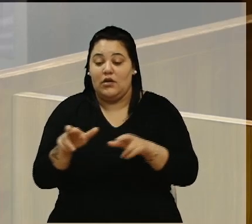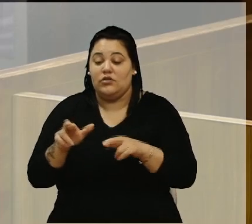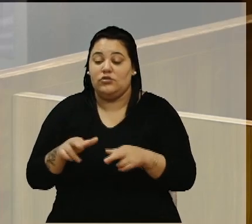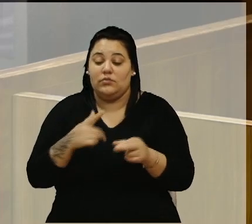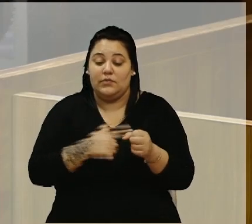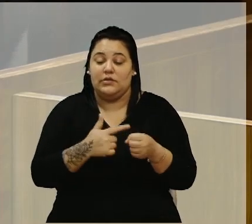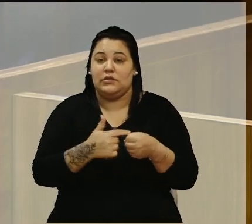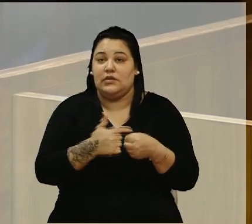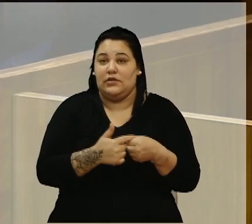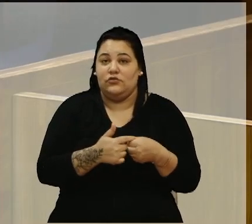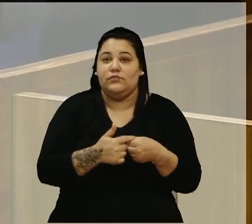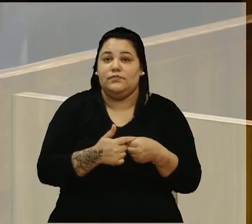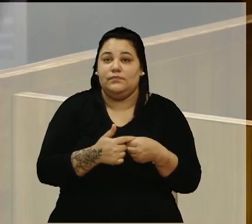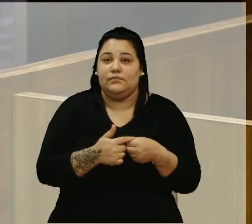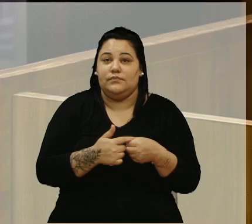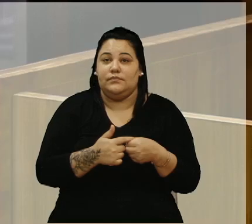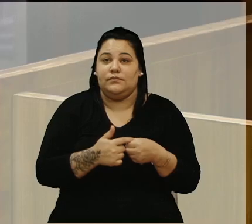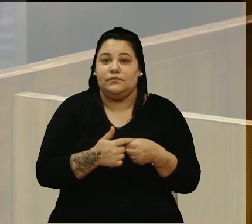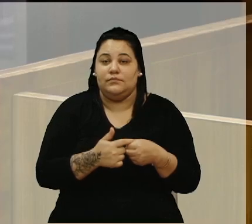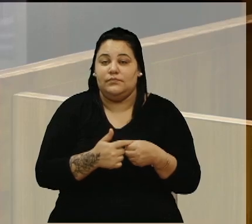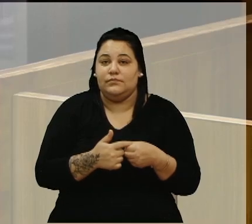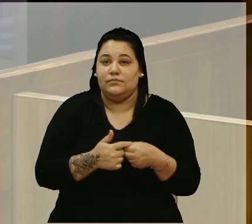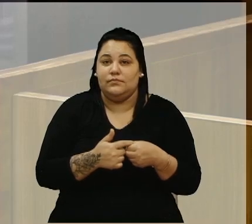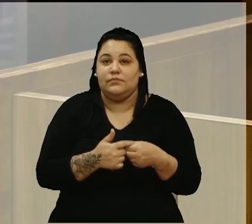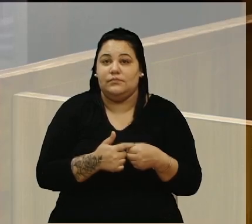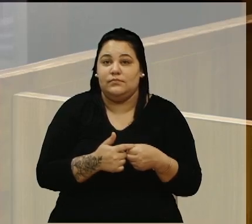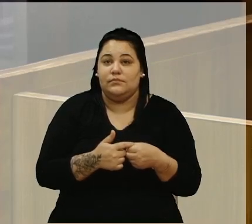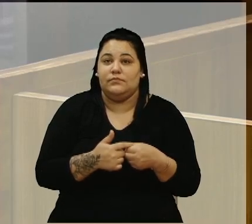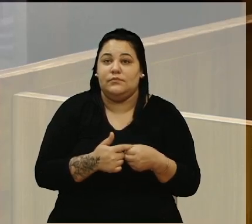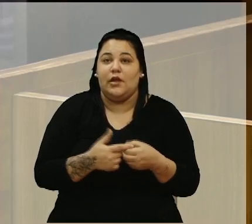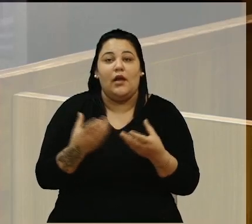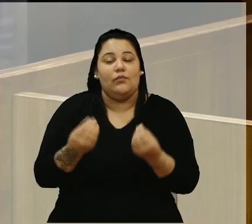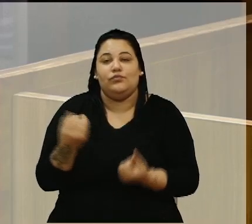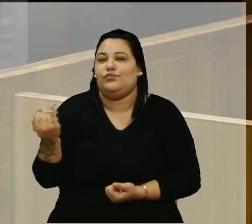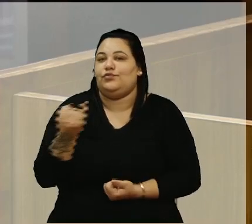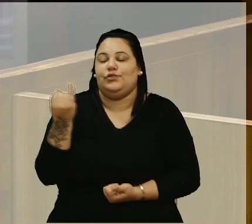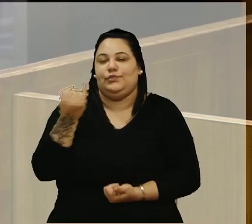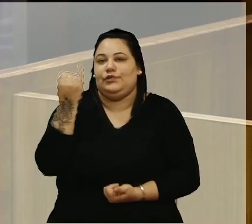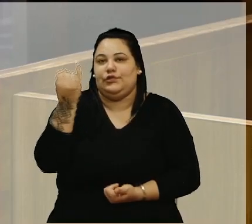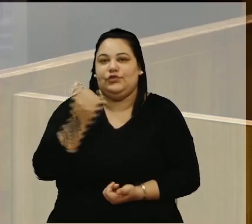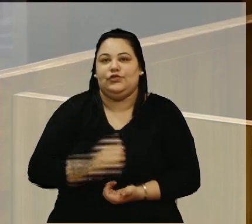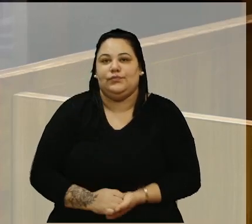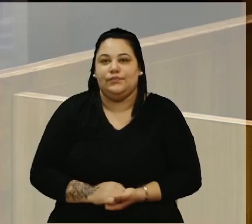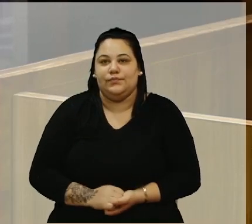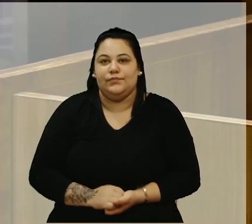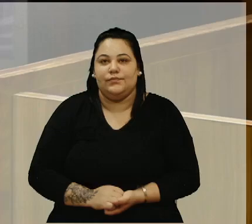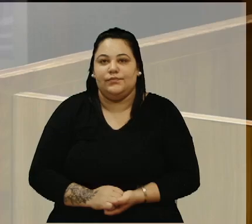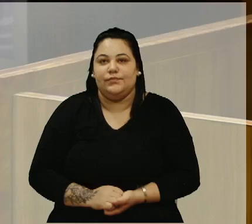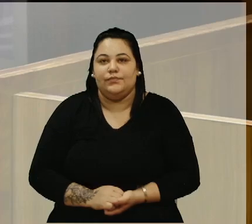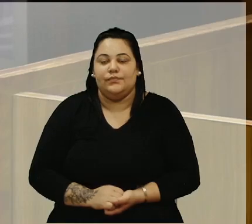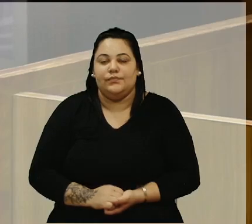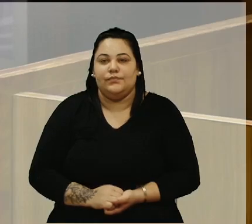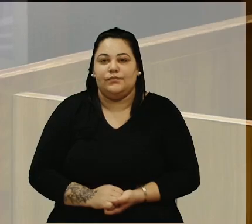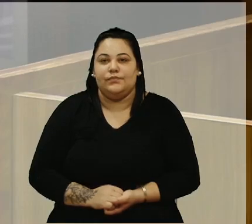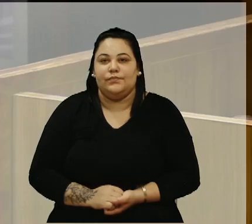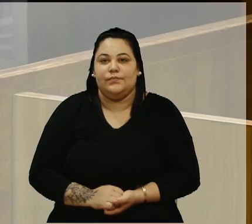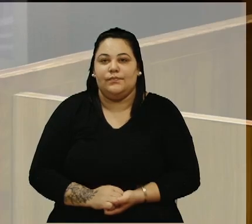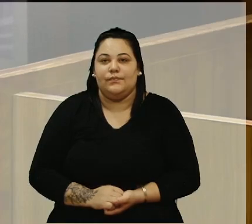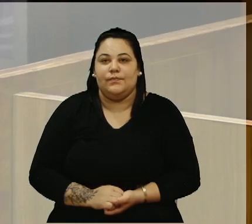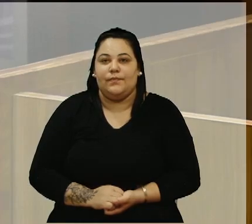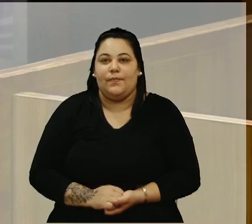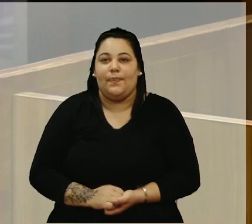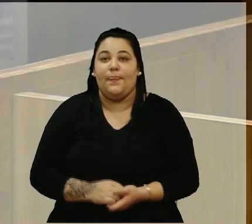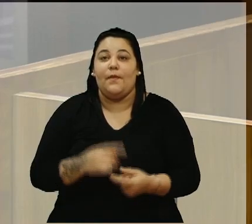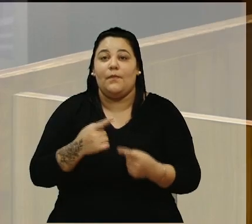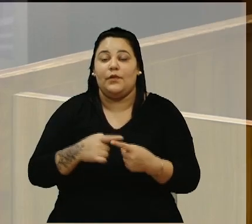Passo Norte é de extrema importância. De extrema importância porque tem